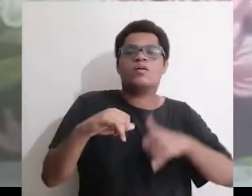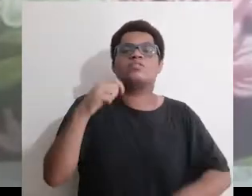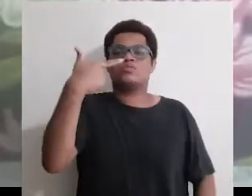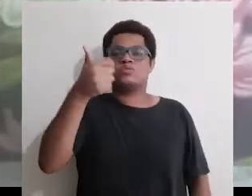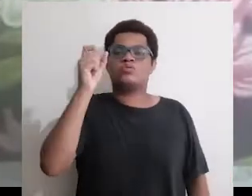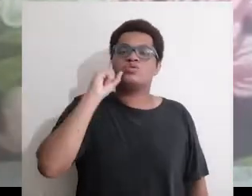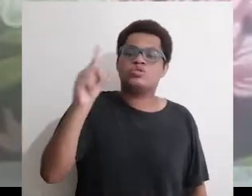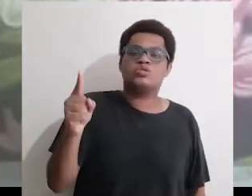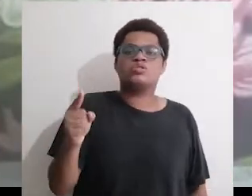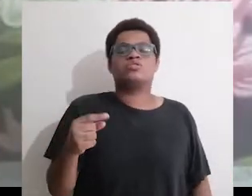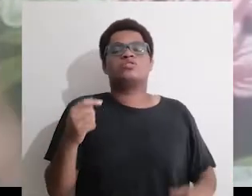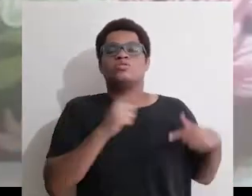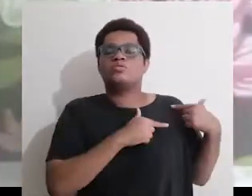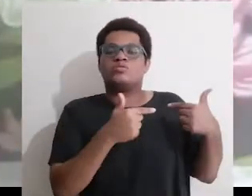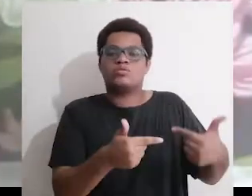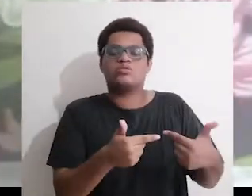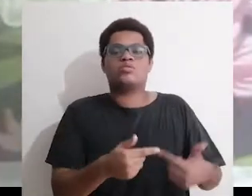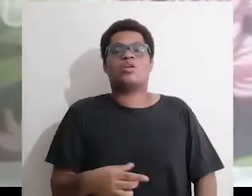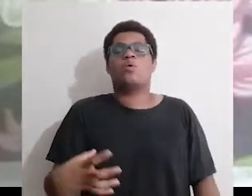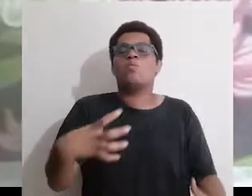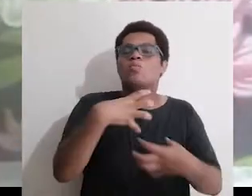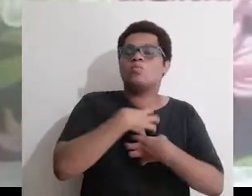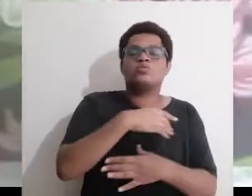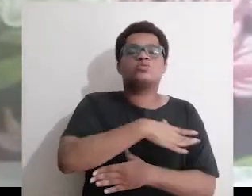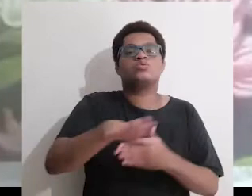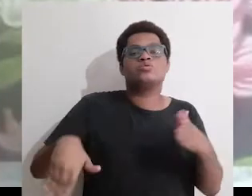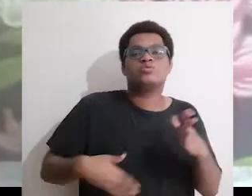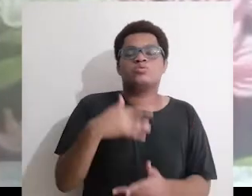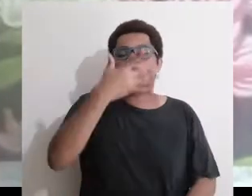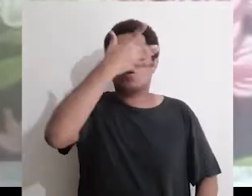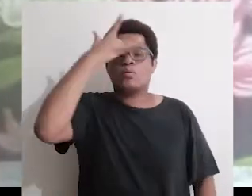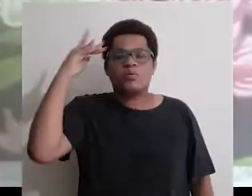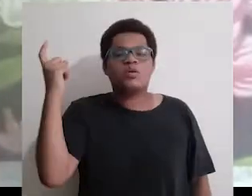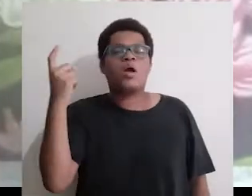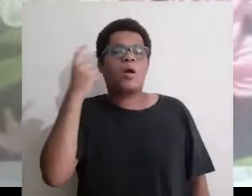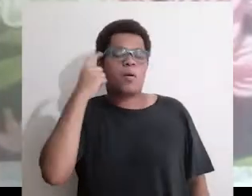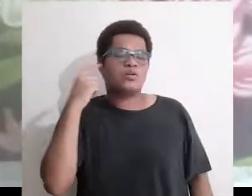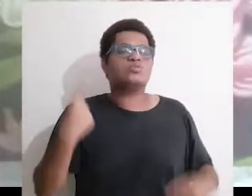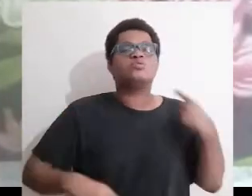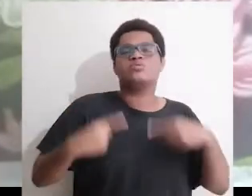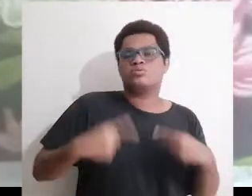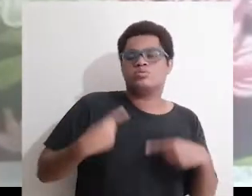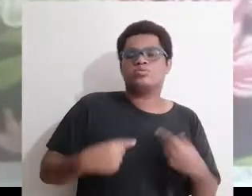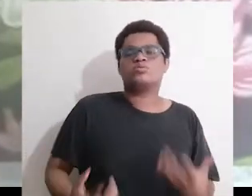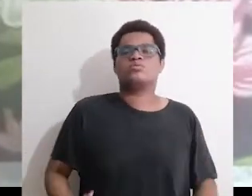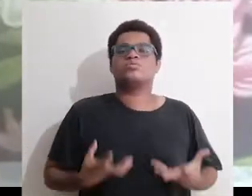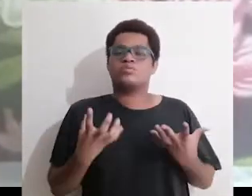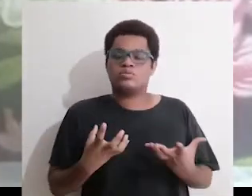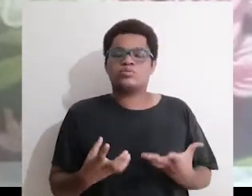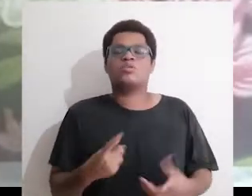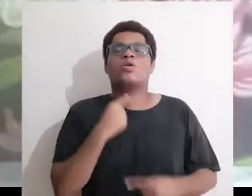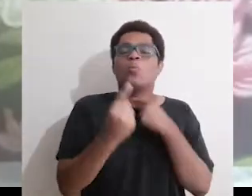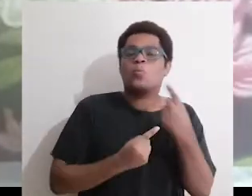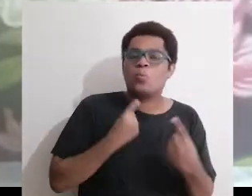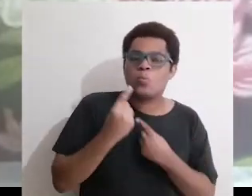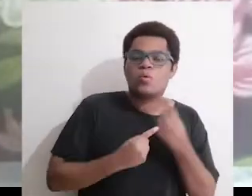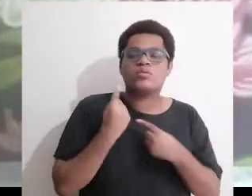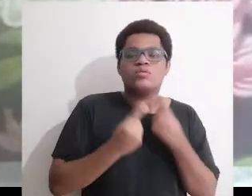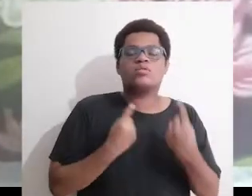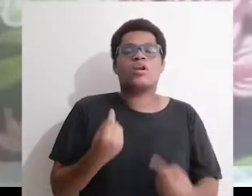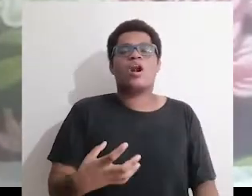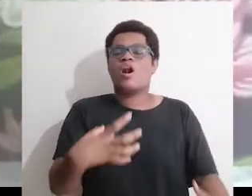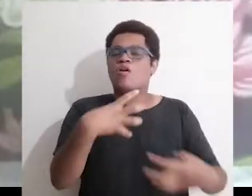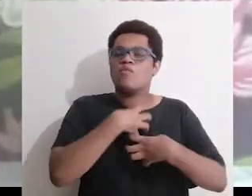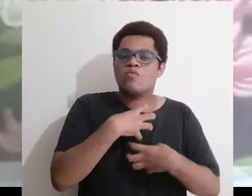de todo mundo que pensa, que discute, que quer questionar a forma como